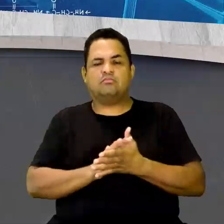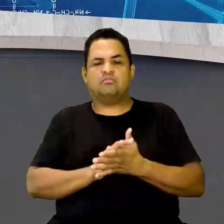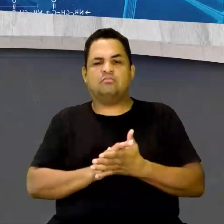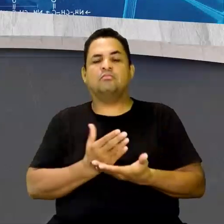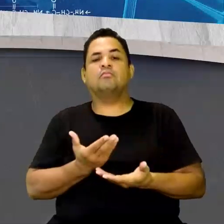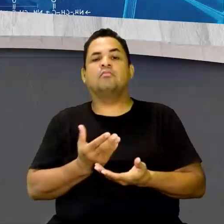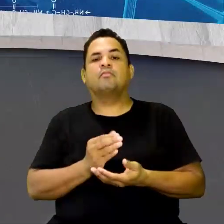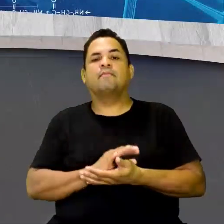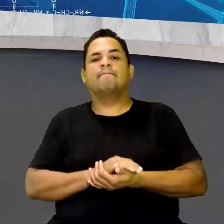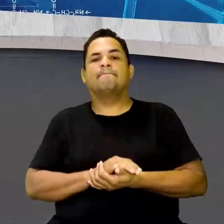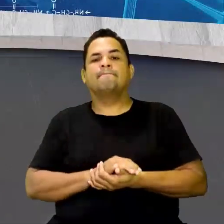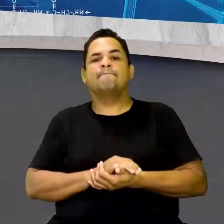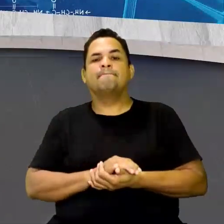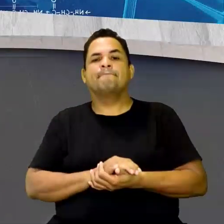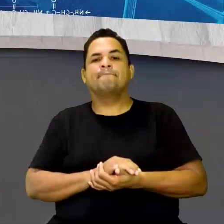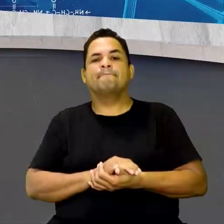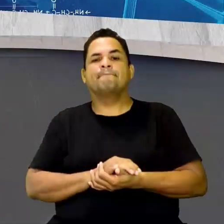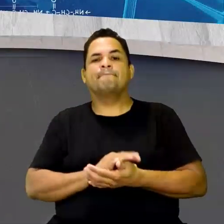aprendemos sobre